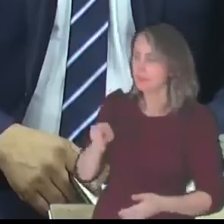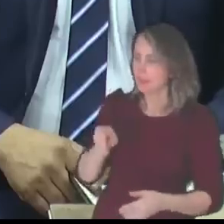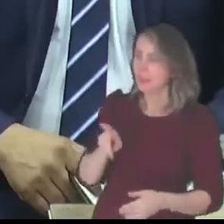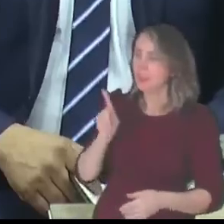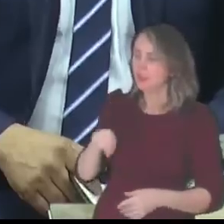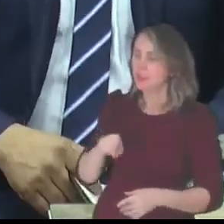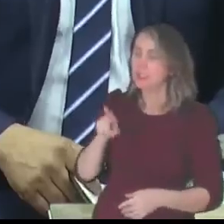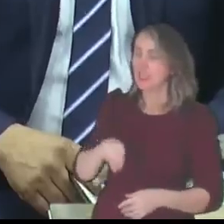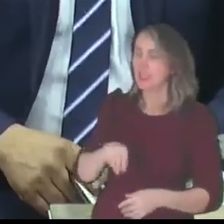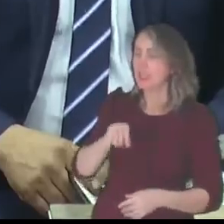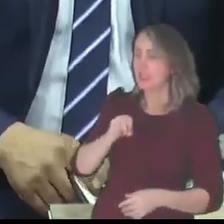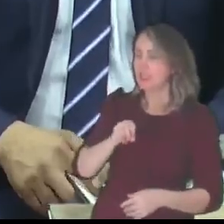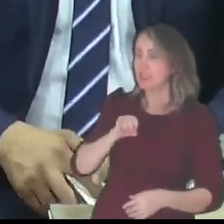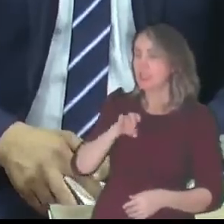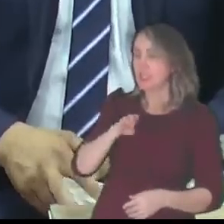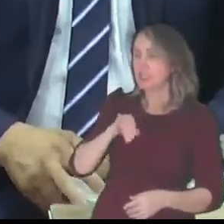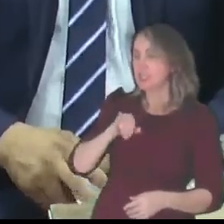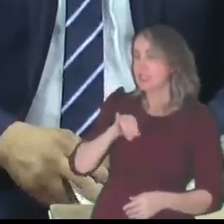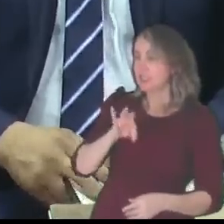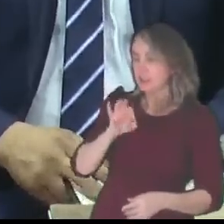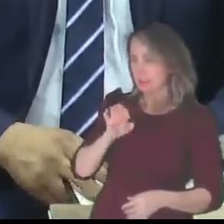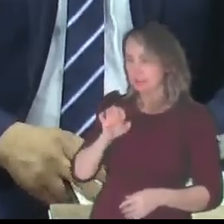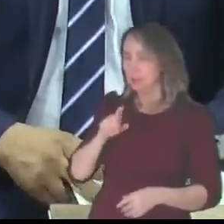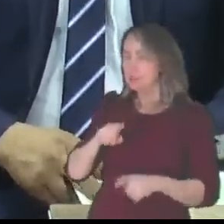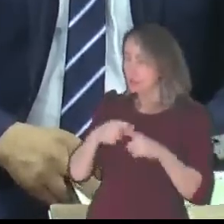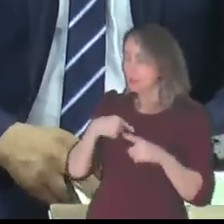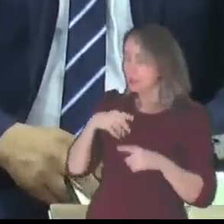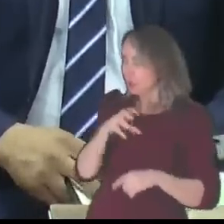sabidinha mas eu gosto de você